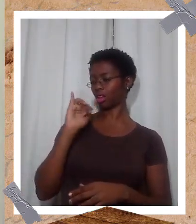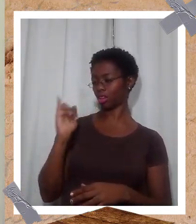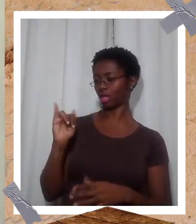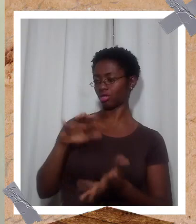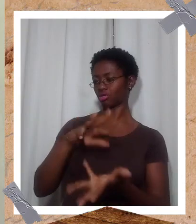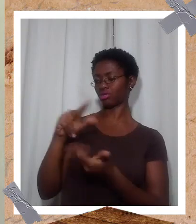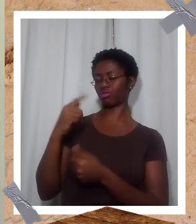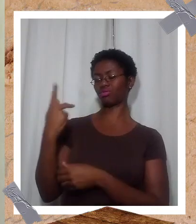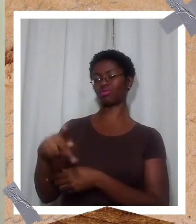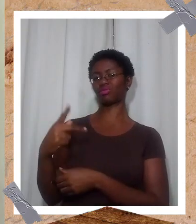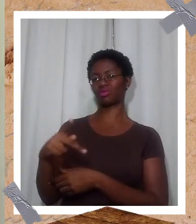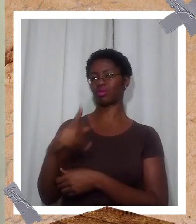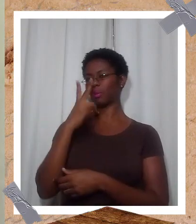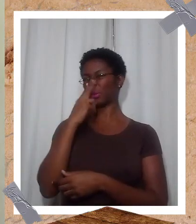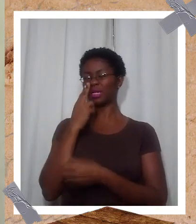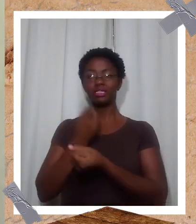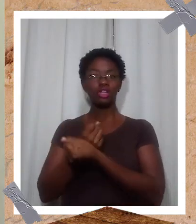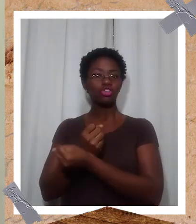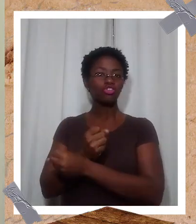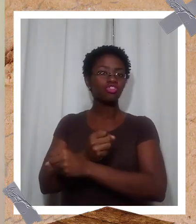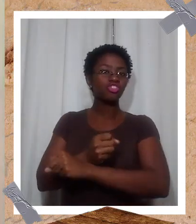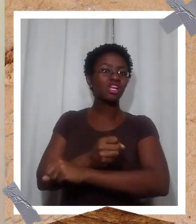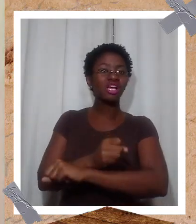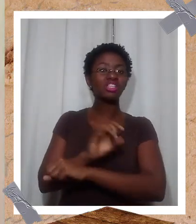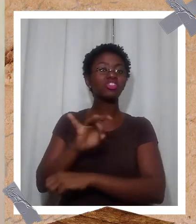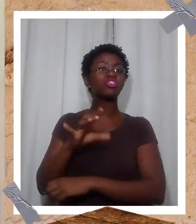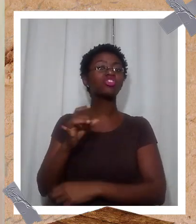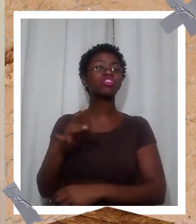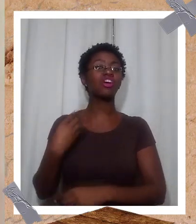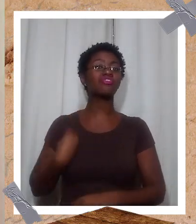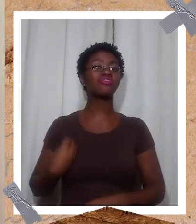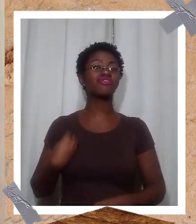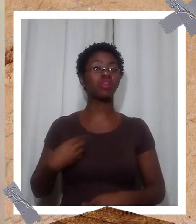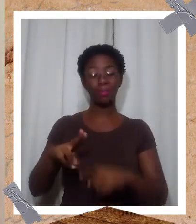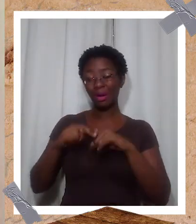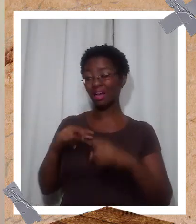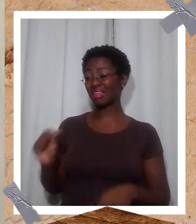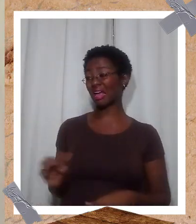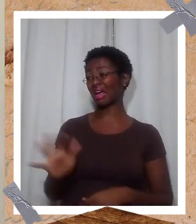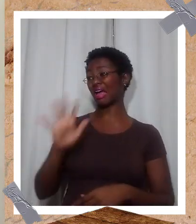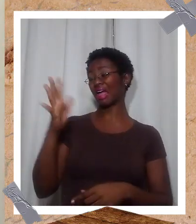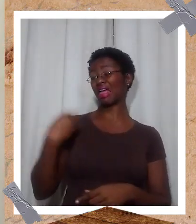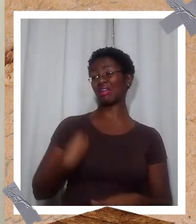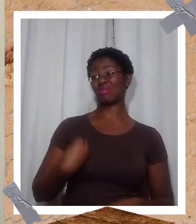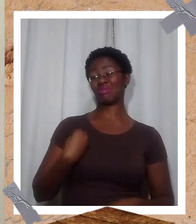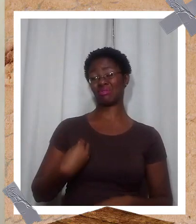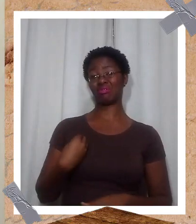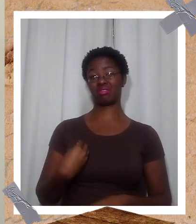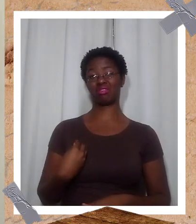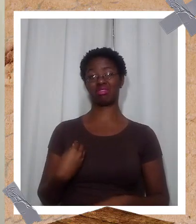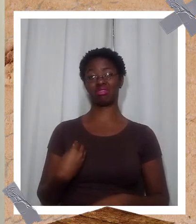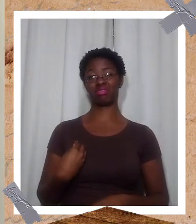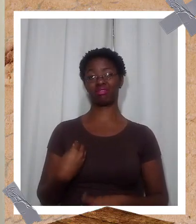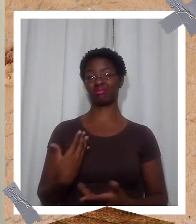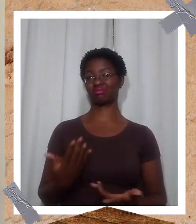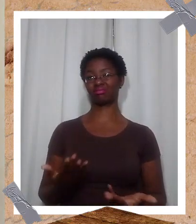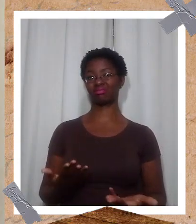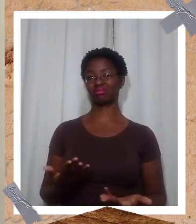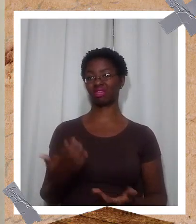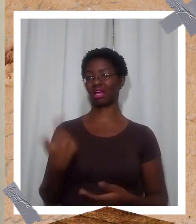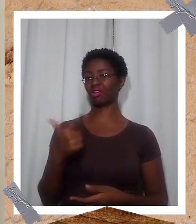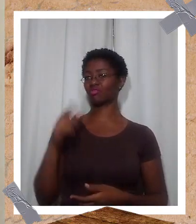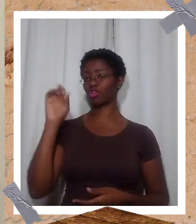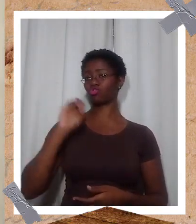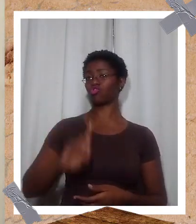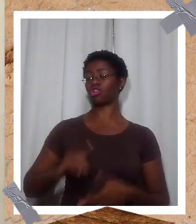ela é escrava do sobreviver, porque o custo de vida é tão alto que ela não tem nem o direito